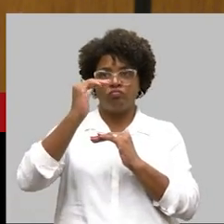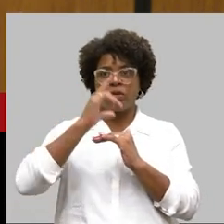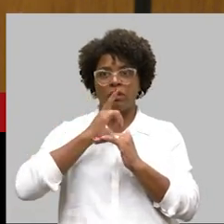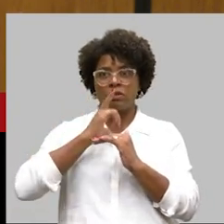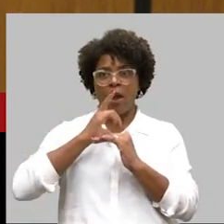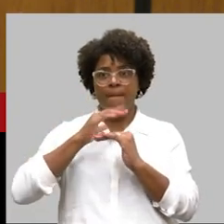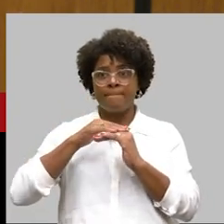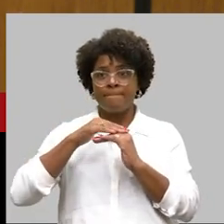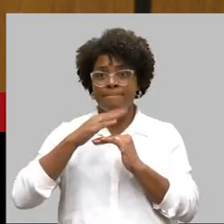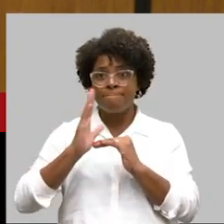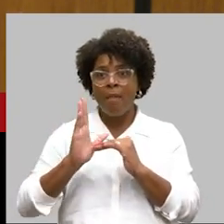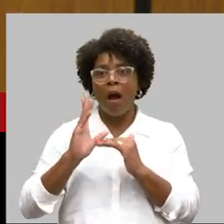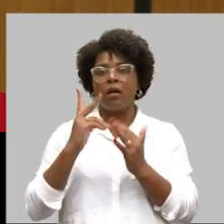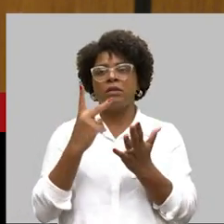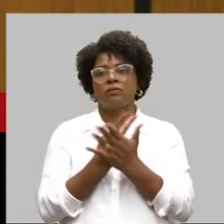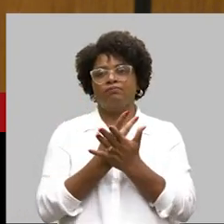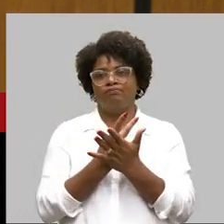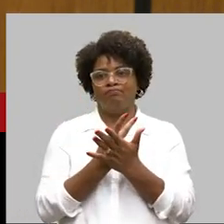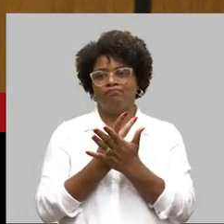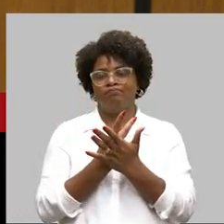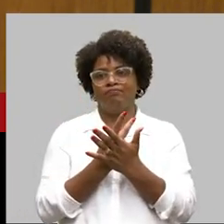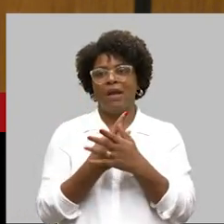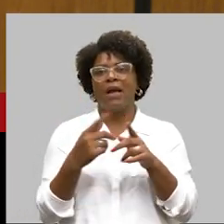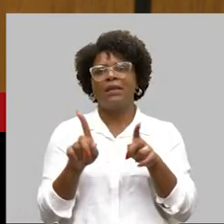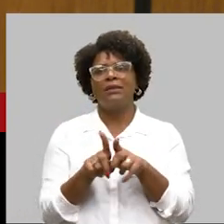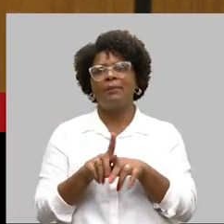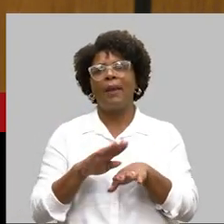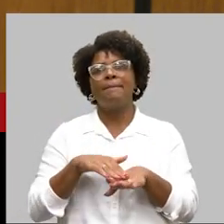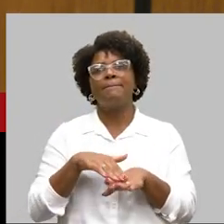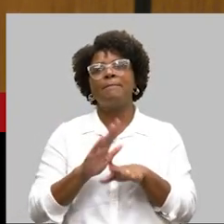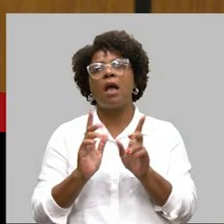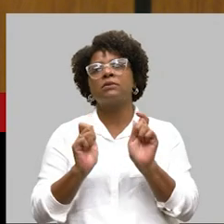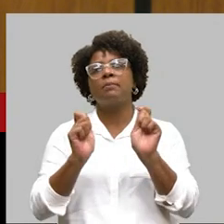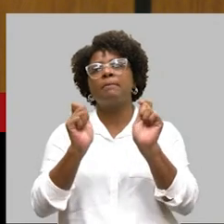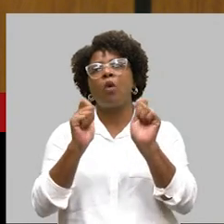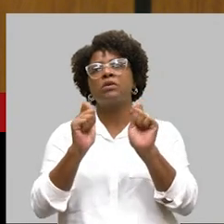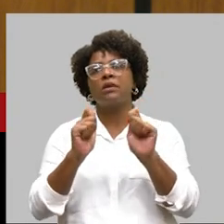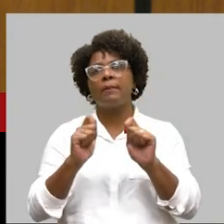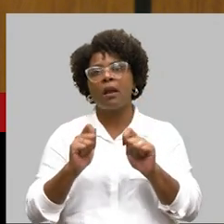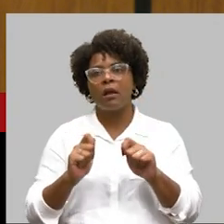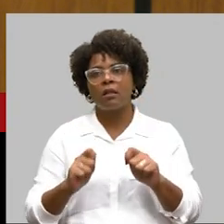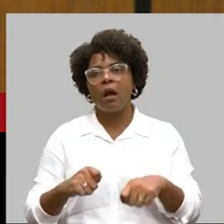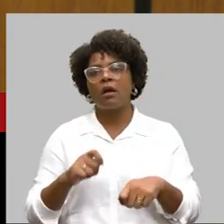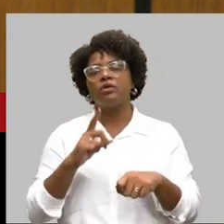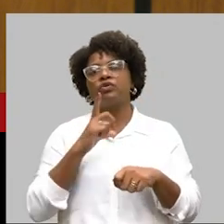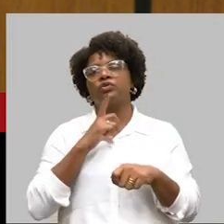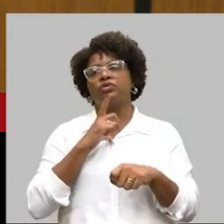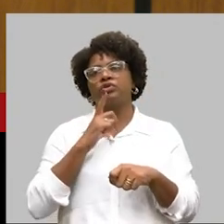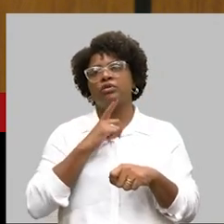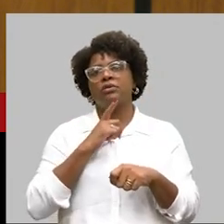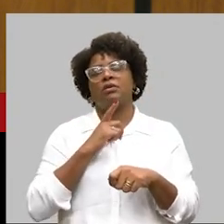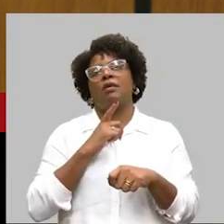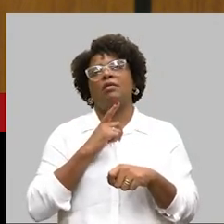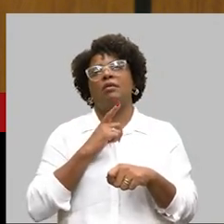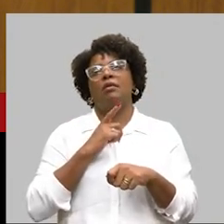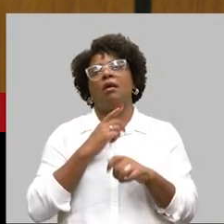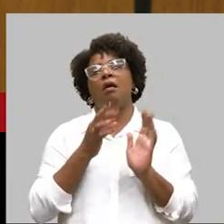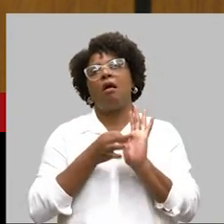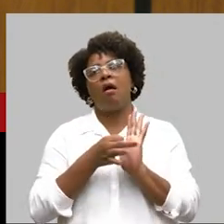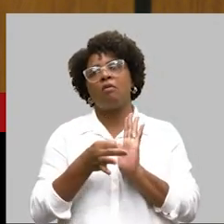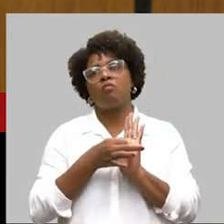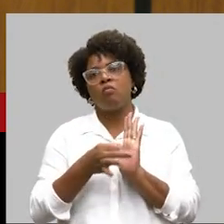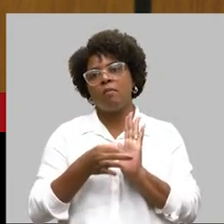efetividade e maiores condições de terem o respaldo e a necessidade de